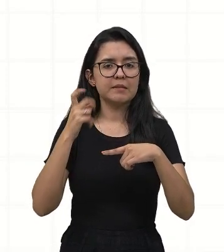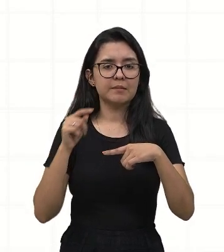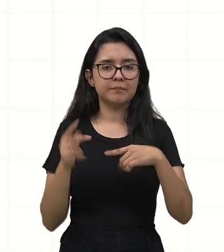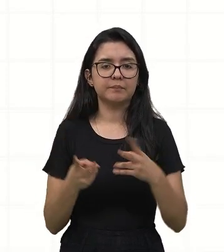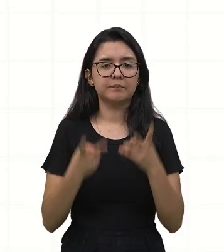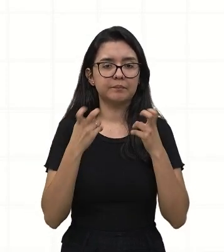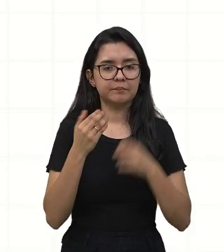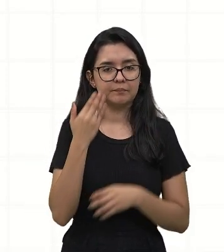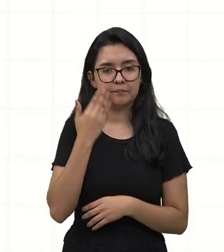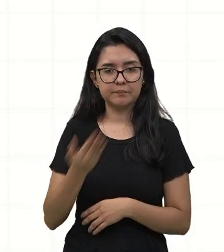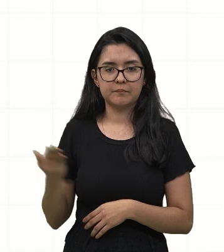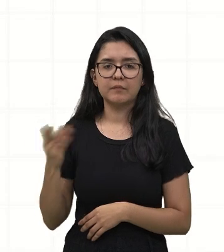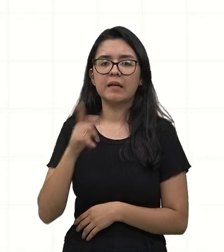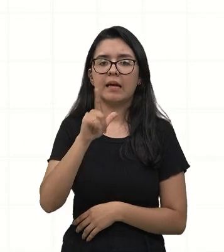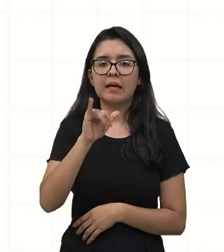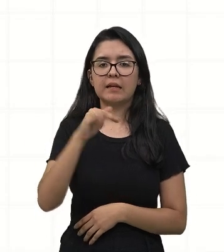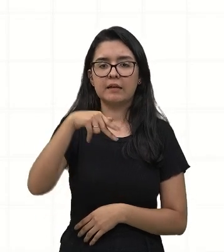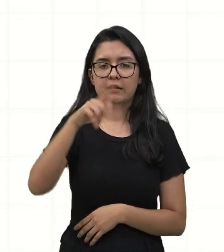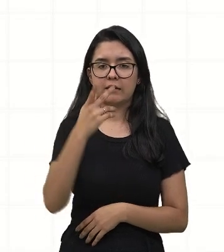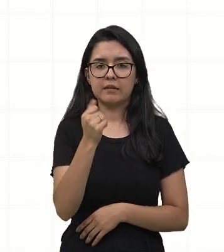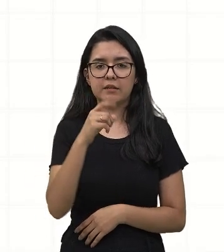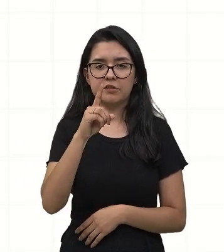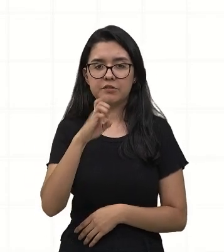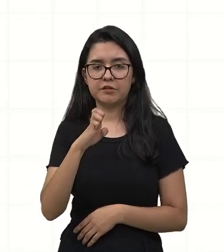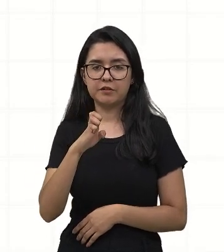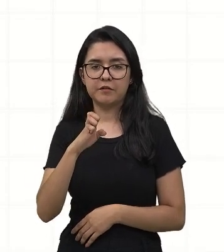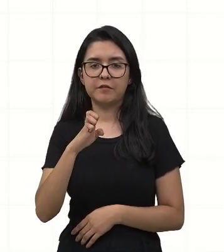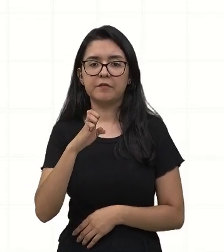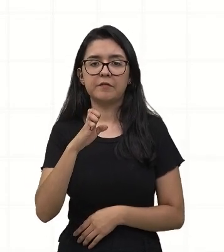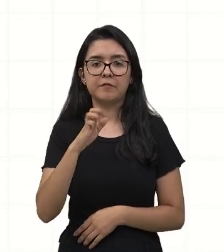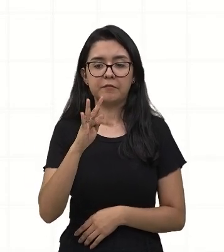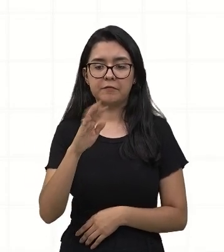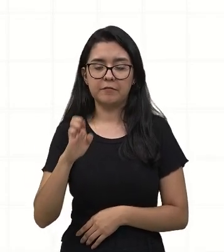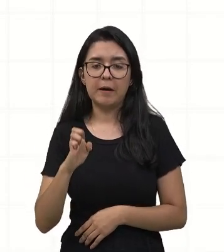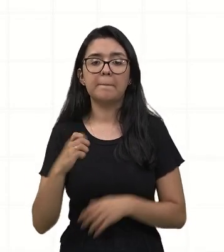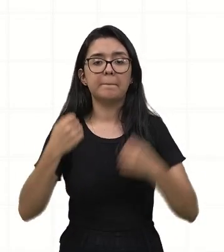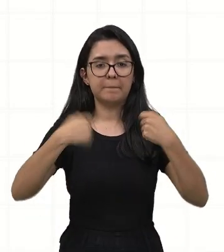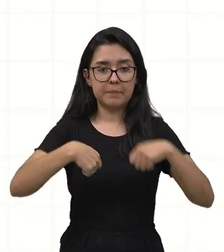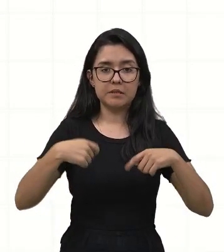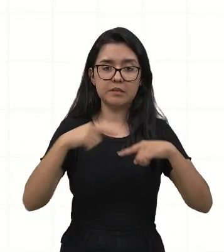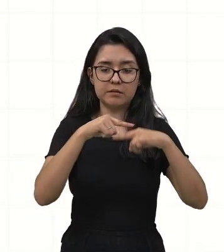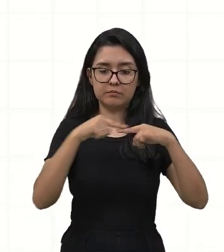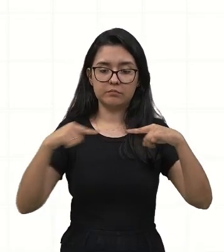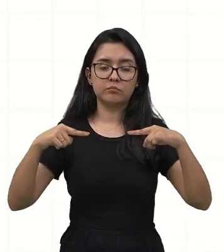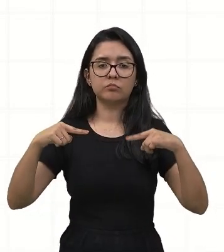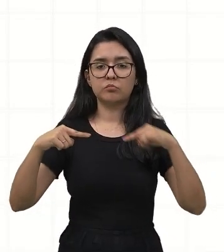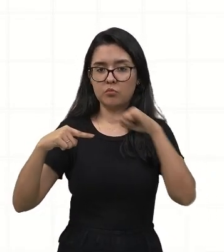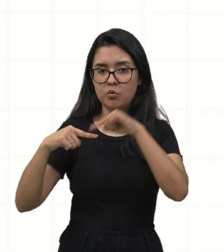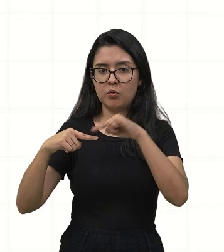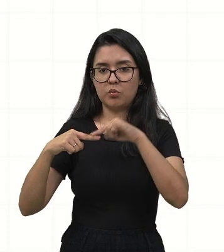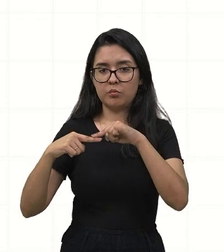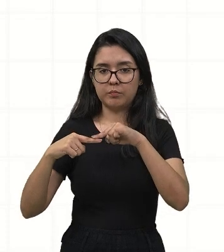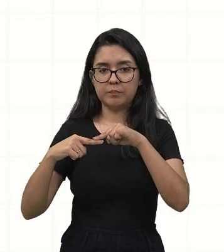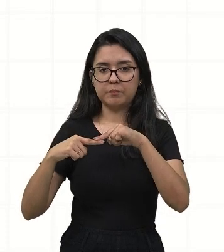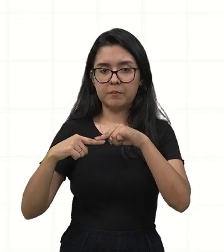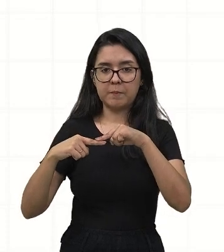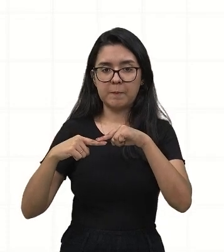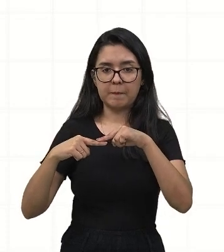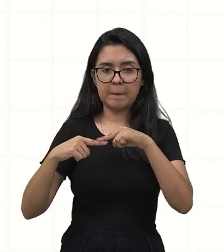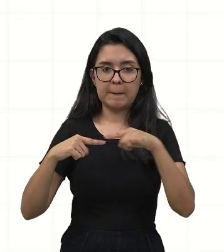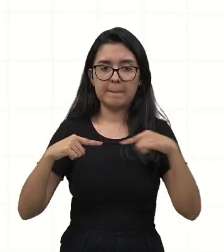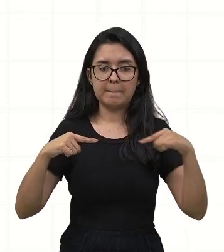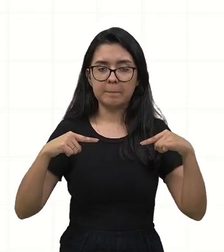tá, pessoal? Isso aqui, ó. Essa linha de fé tem que estar no lado, alinhado aí com um dos lados do ângulo, tá